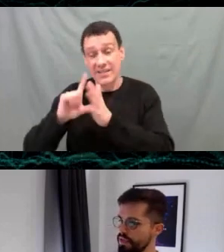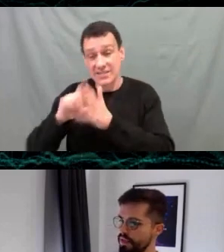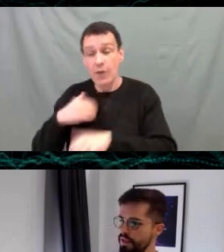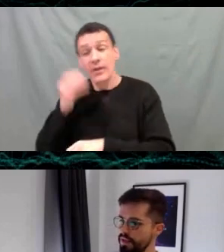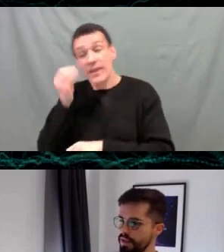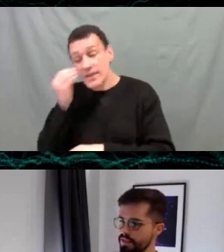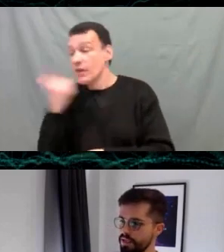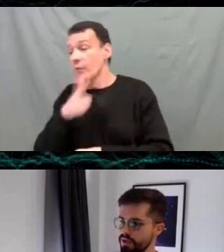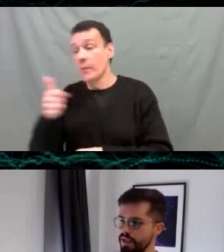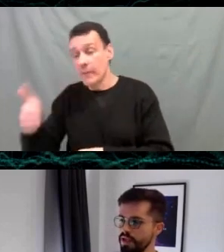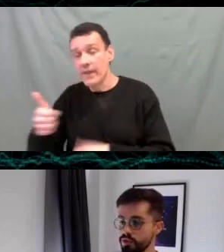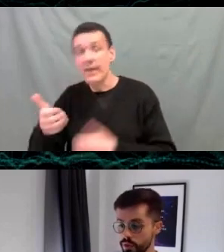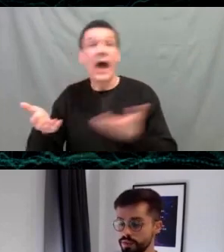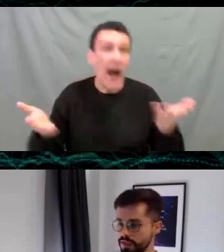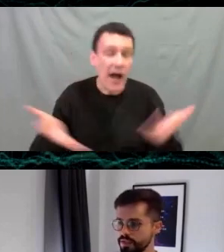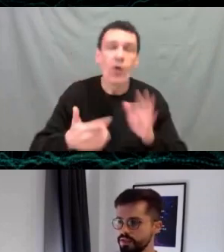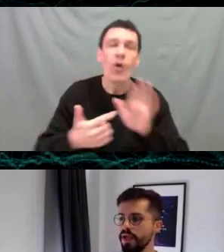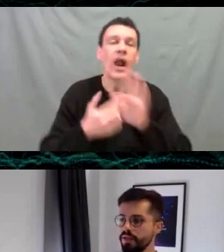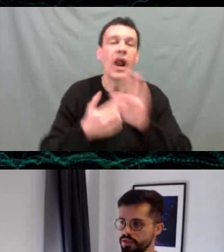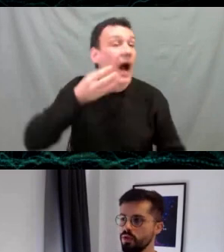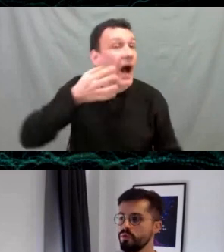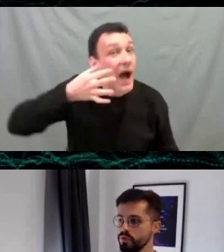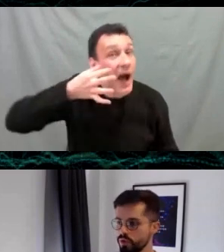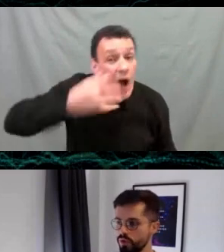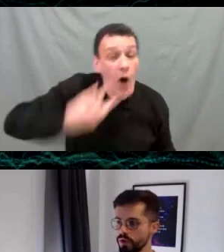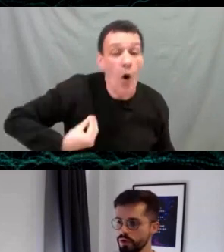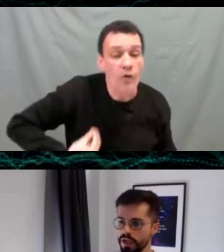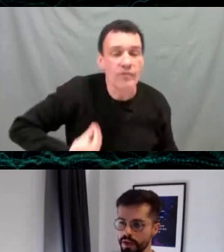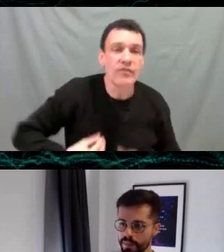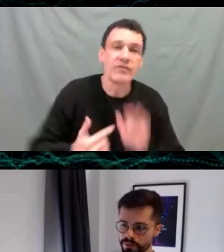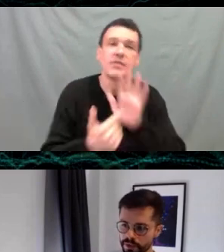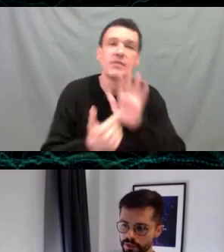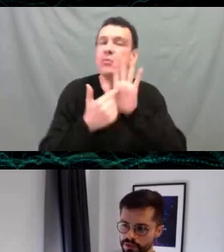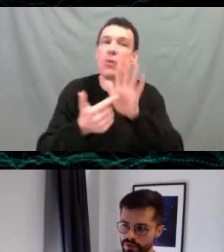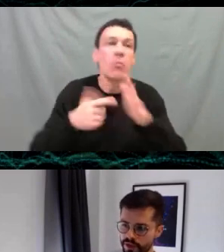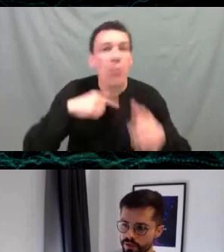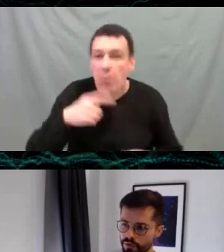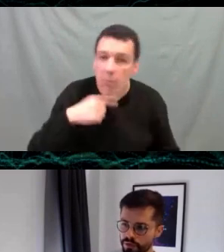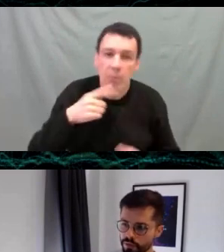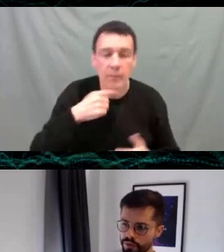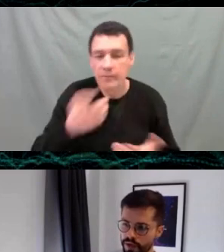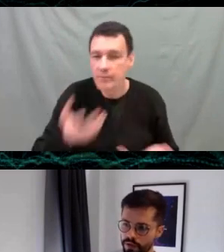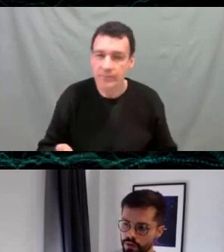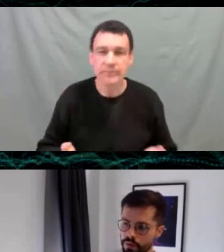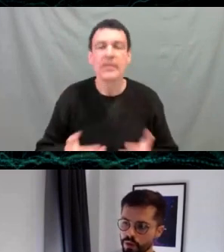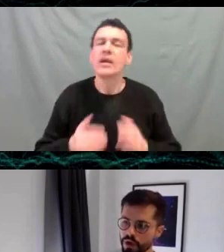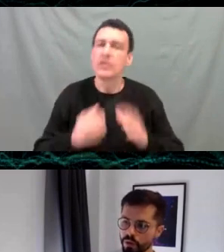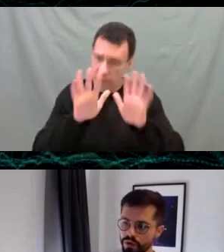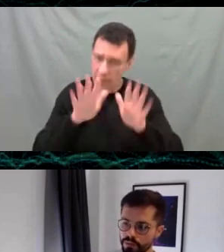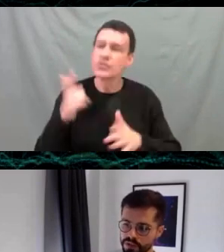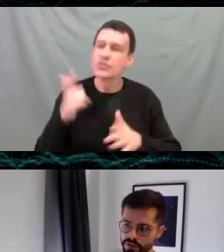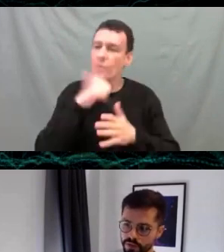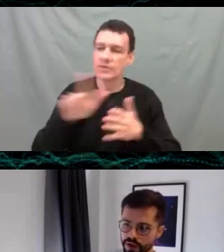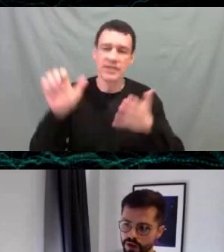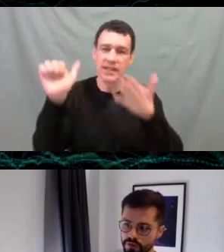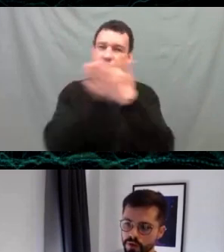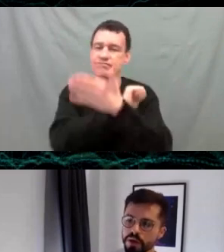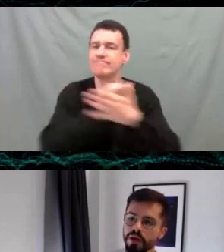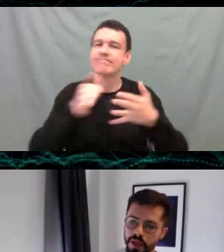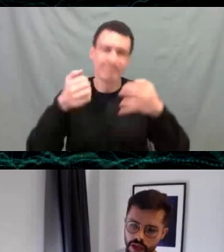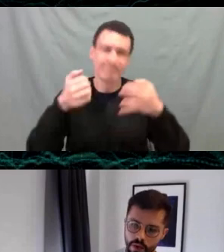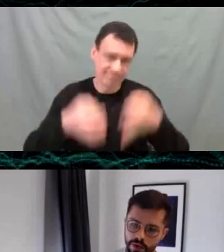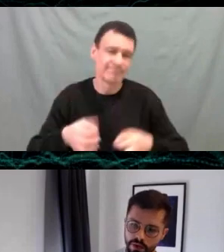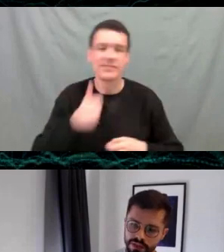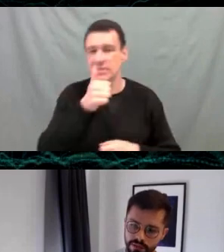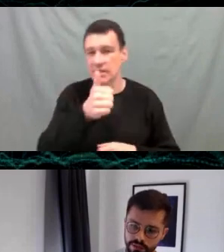o que acontece aqui nesse caso aqui ele sumiu Estância ele testou funcionou e ele passou então você vai ver aqui no no final como o tempo de execução